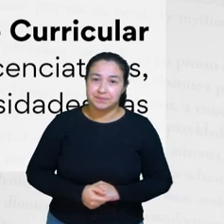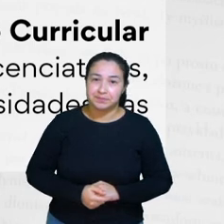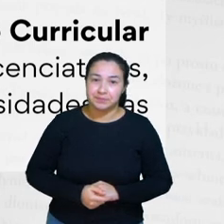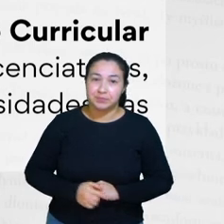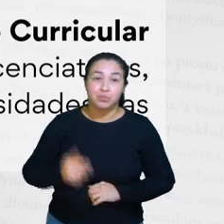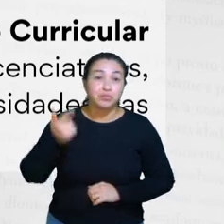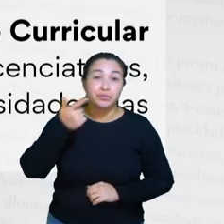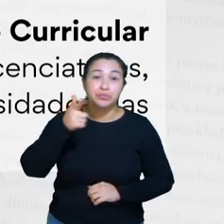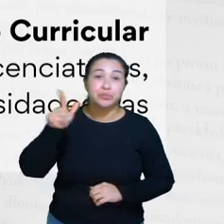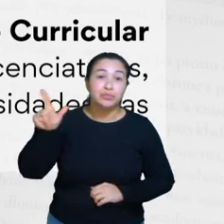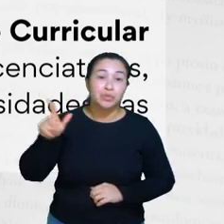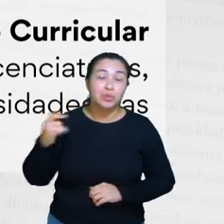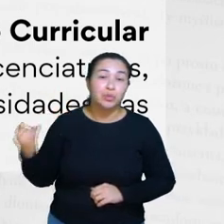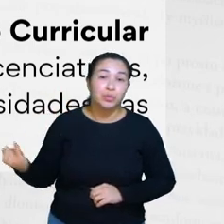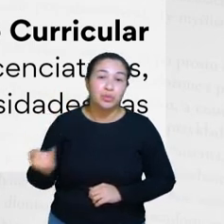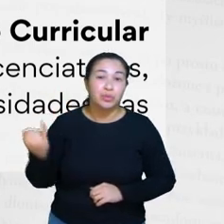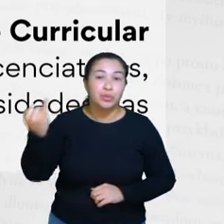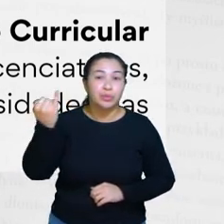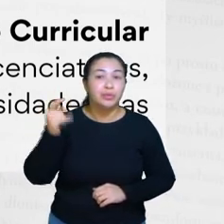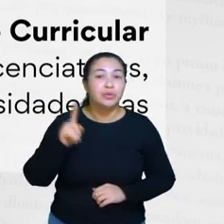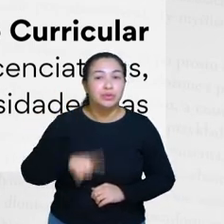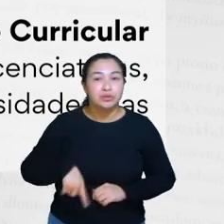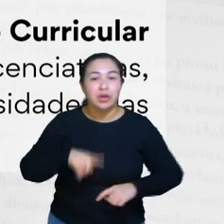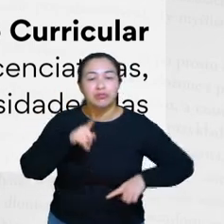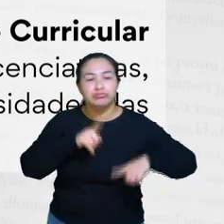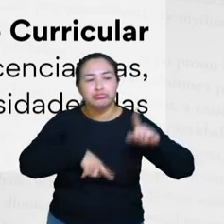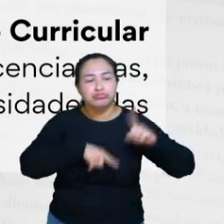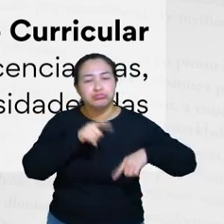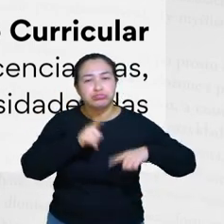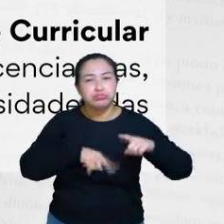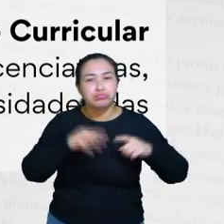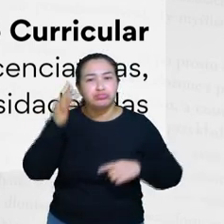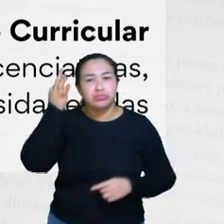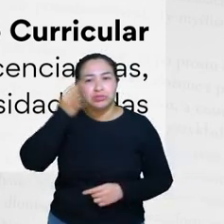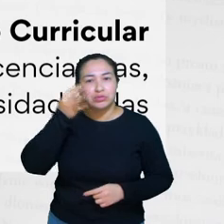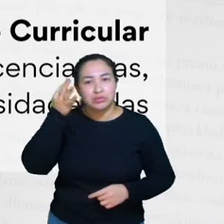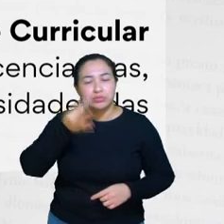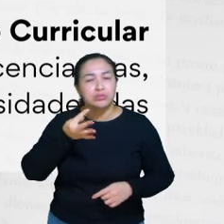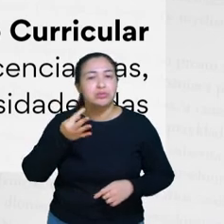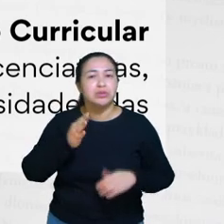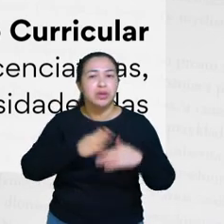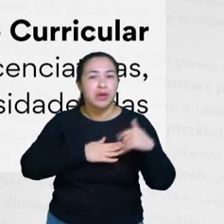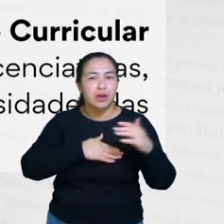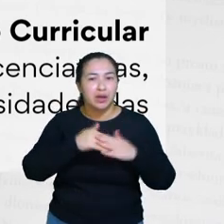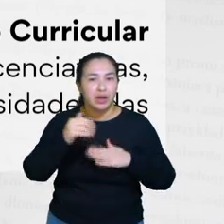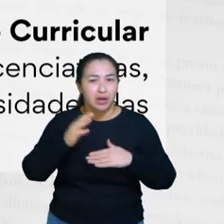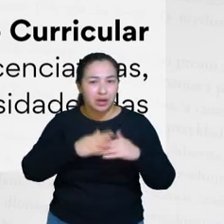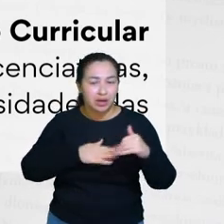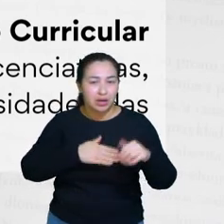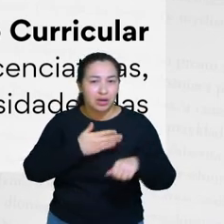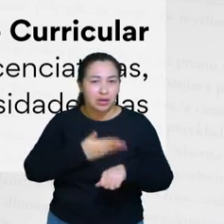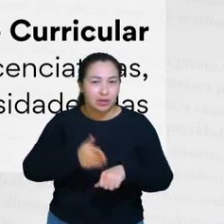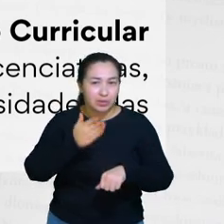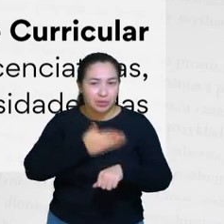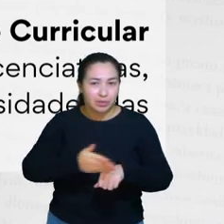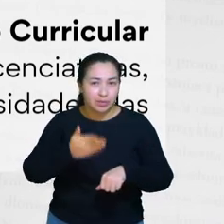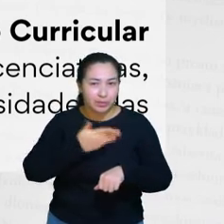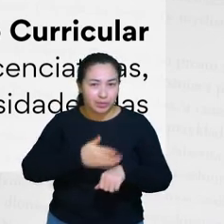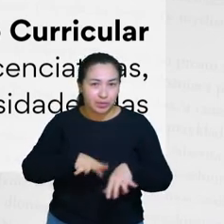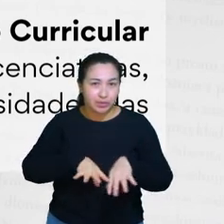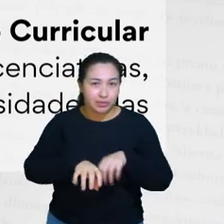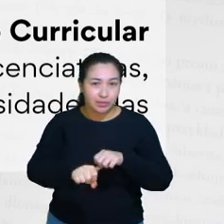outra questão importante é a questão da articulação entre teoria e prática né tanto na formação Inicial eh quanto